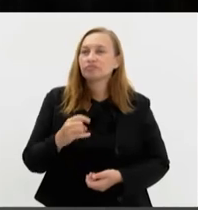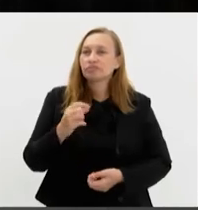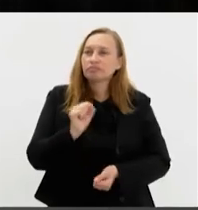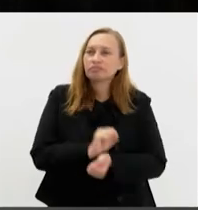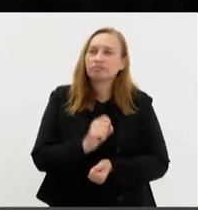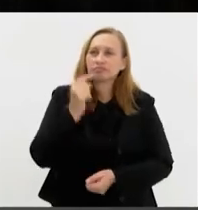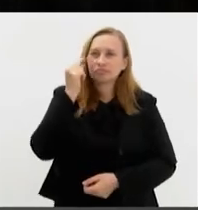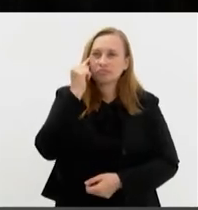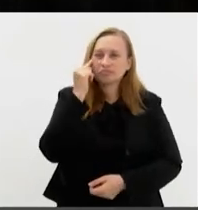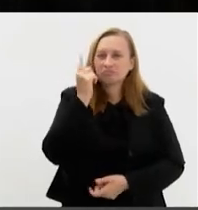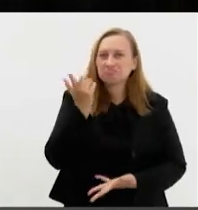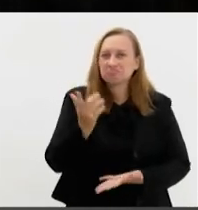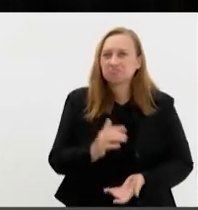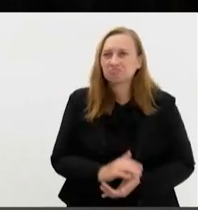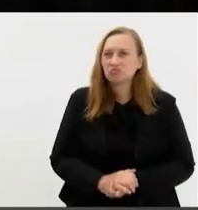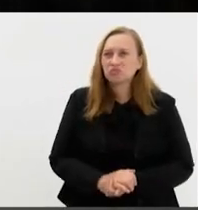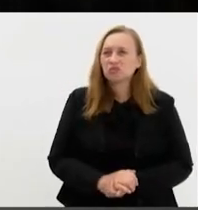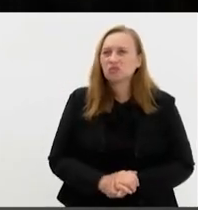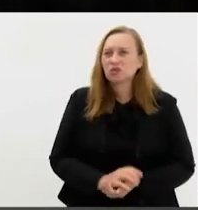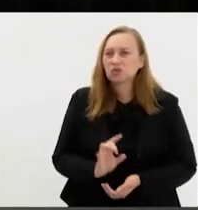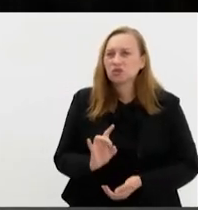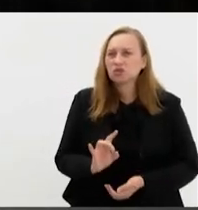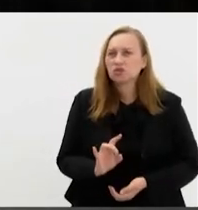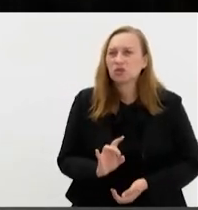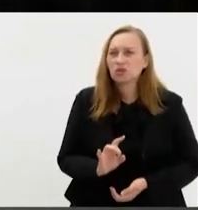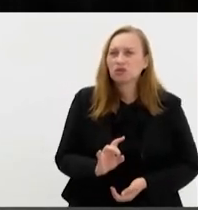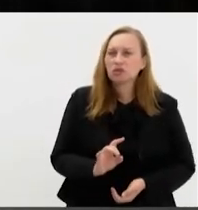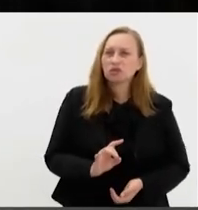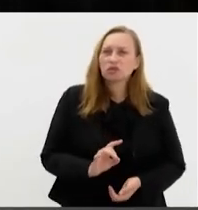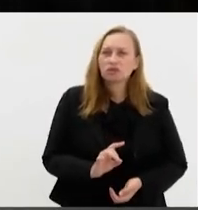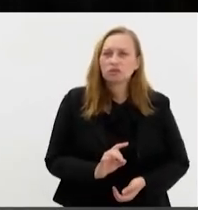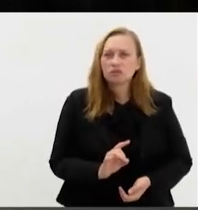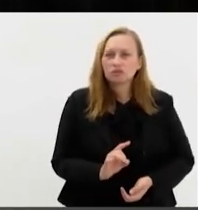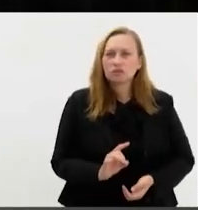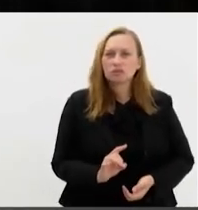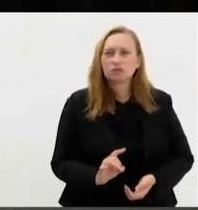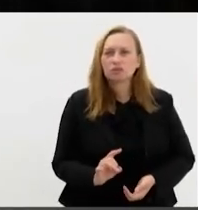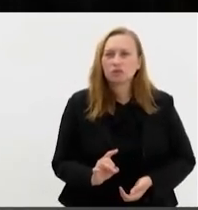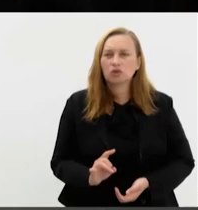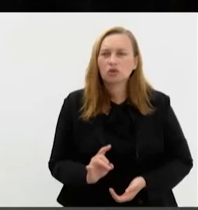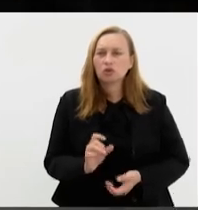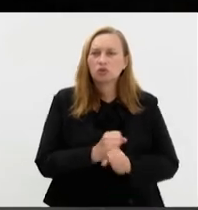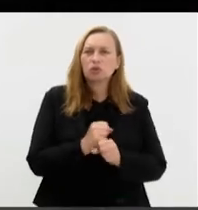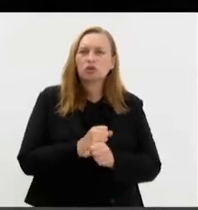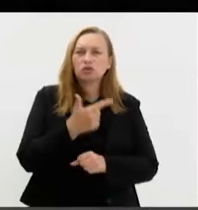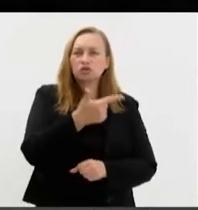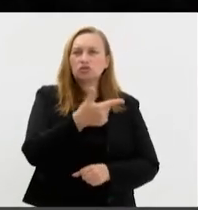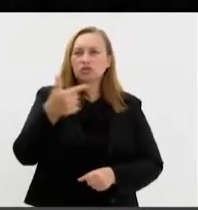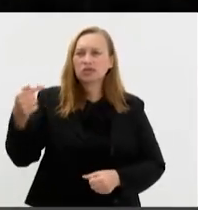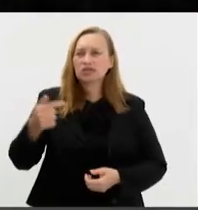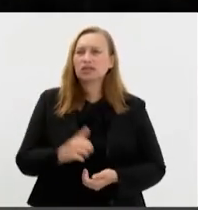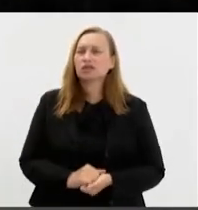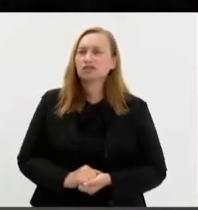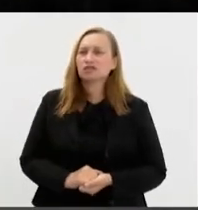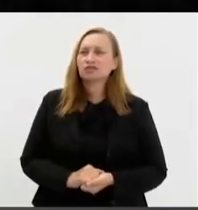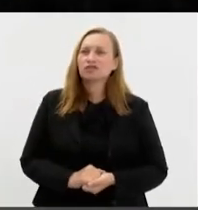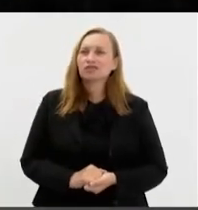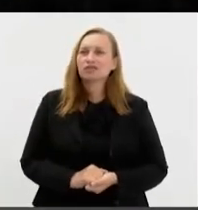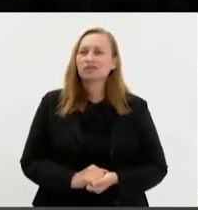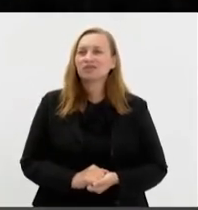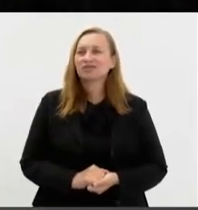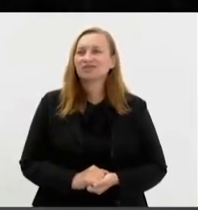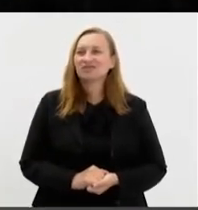que apenas em 2017 né então tem cerca de 7 anos eh os